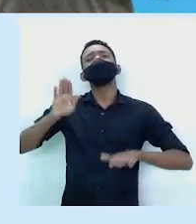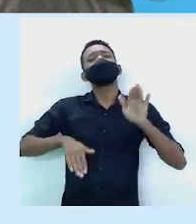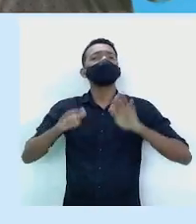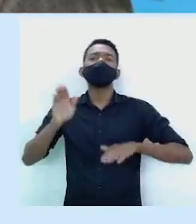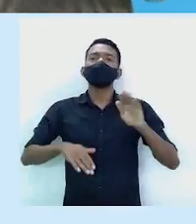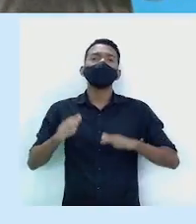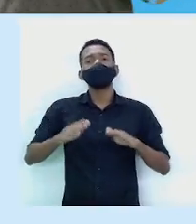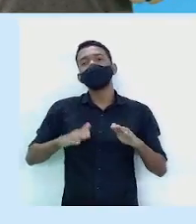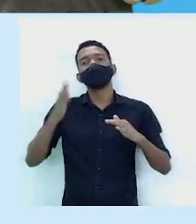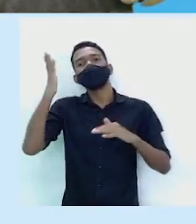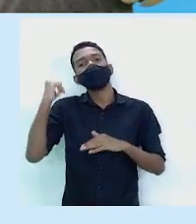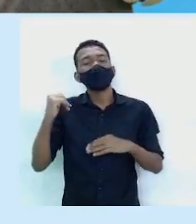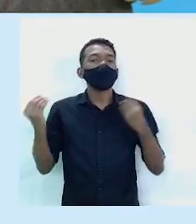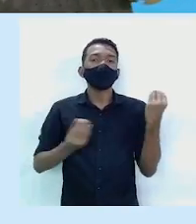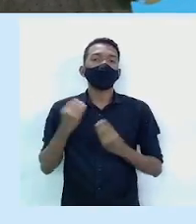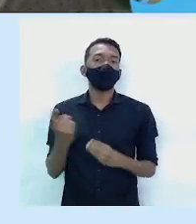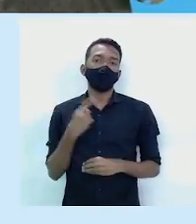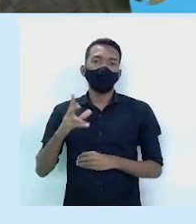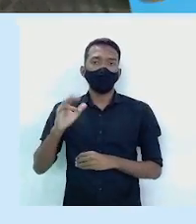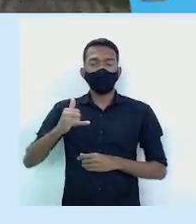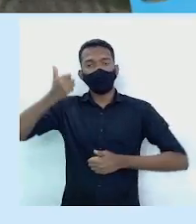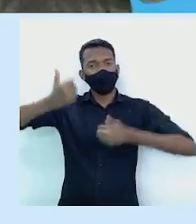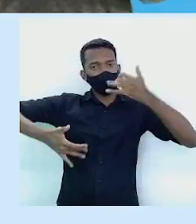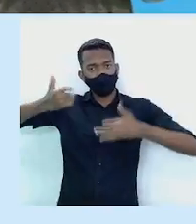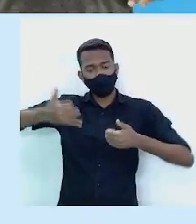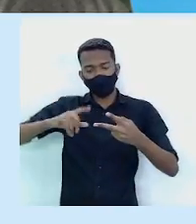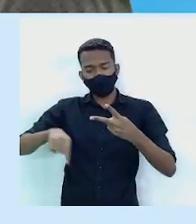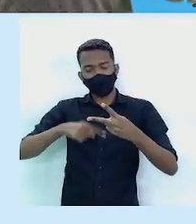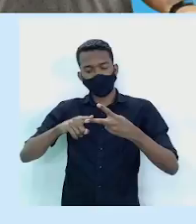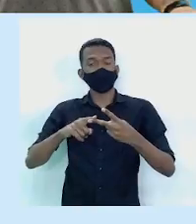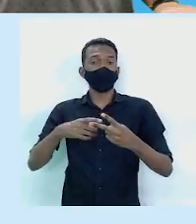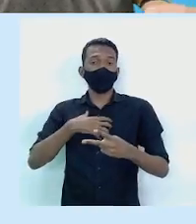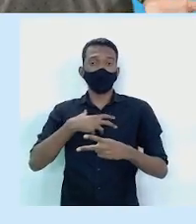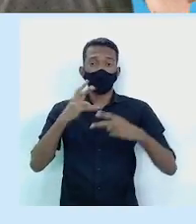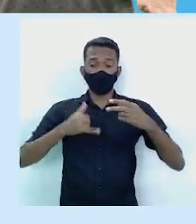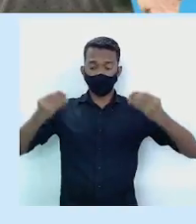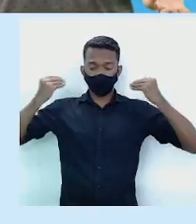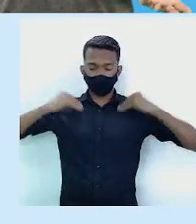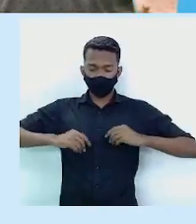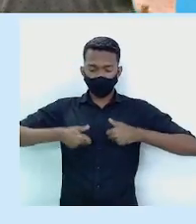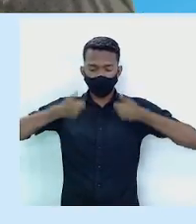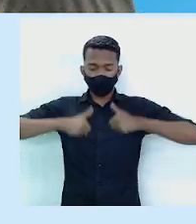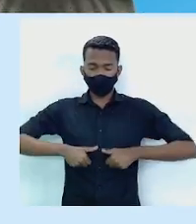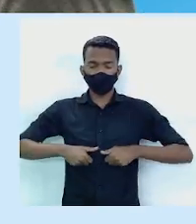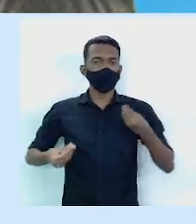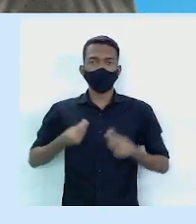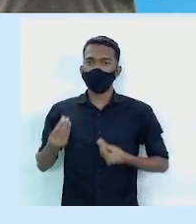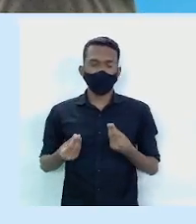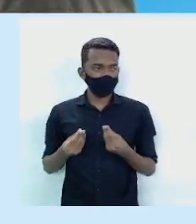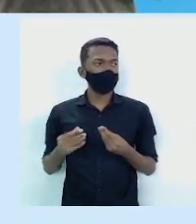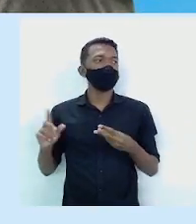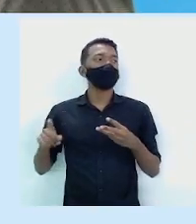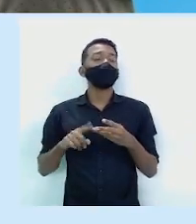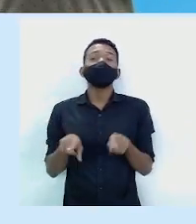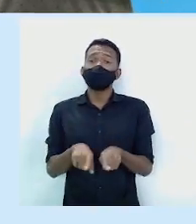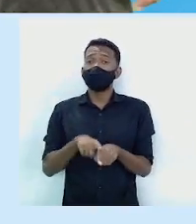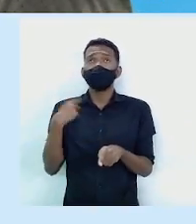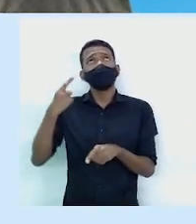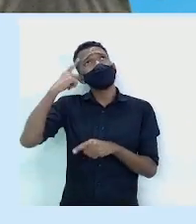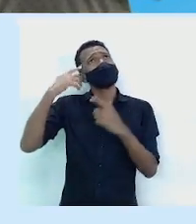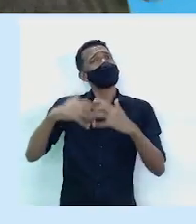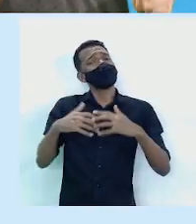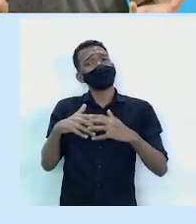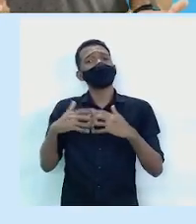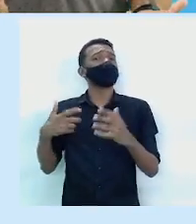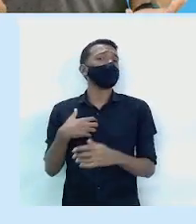menos saber como a gente vai falar, de que maneira a gente vai se vestir, talvez, não é verdade? A gente tem que ter em mente de que maneira